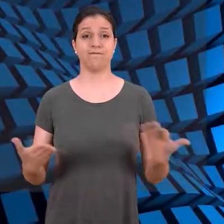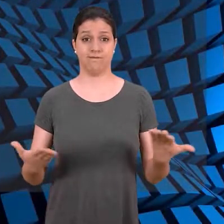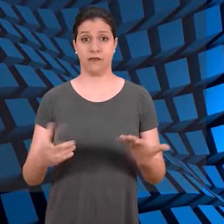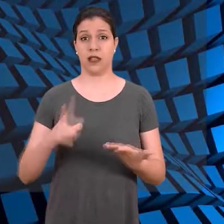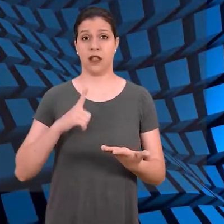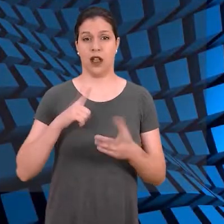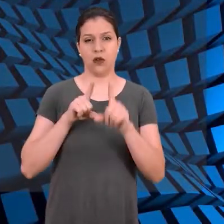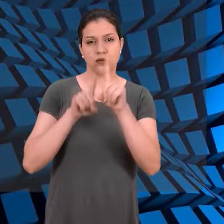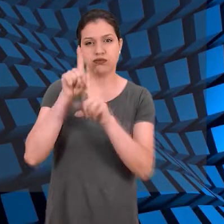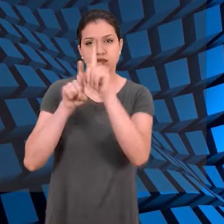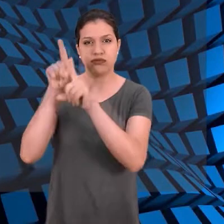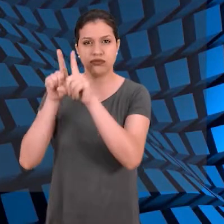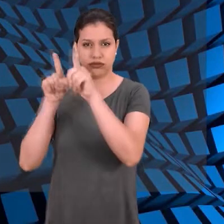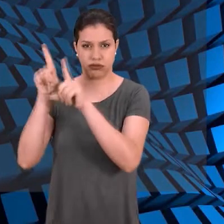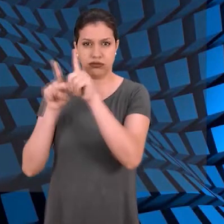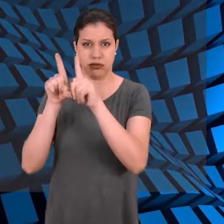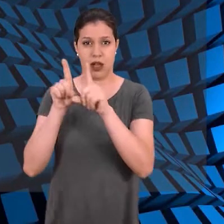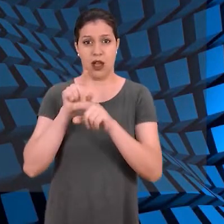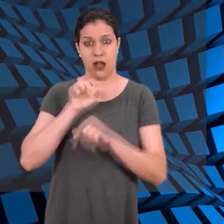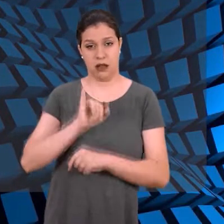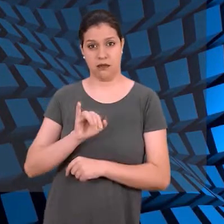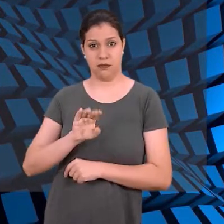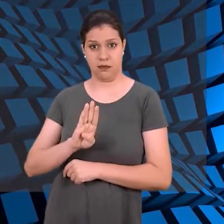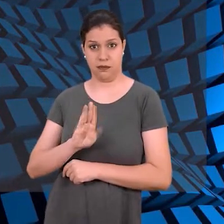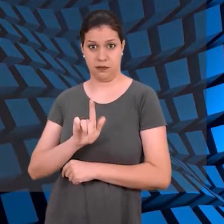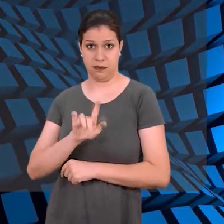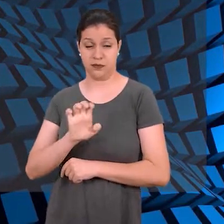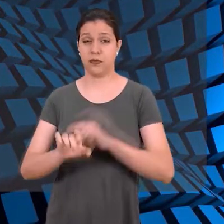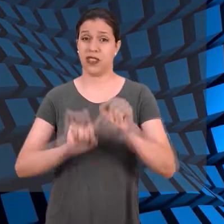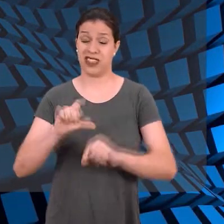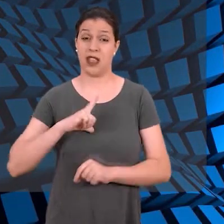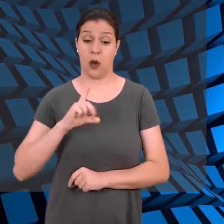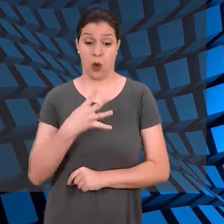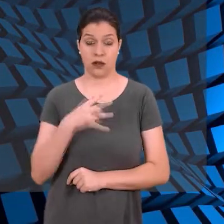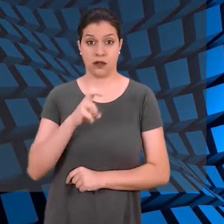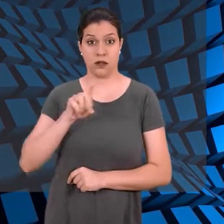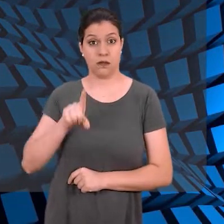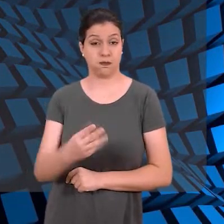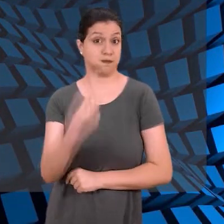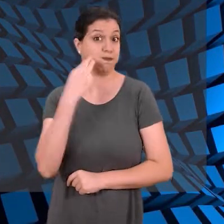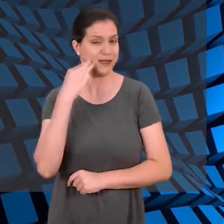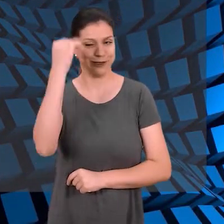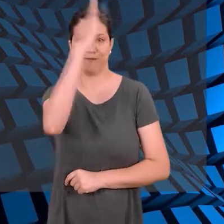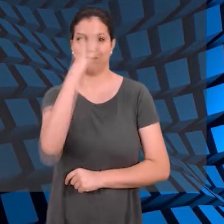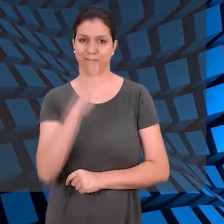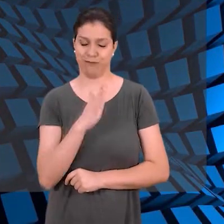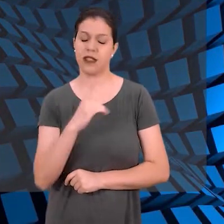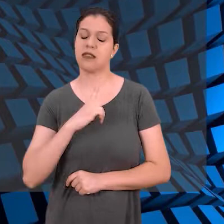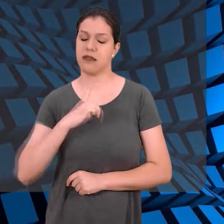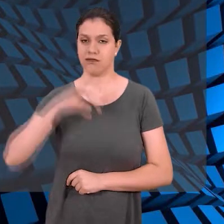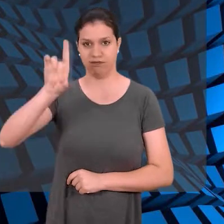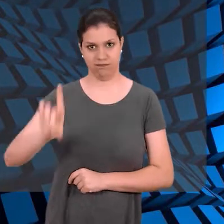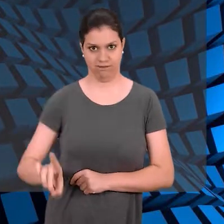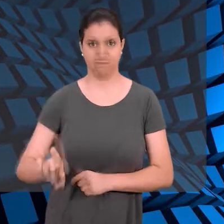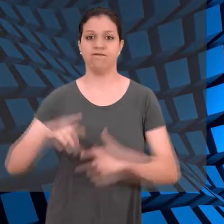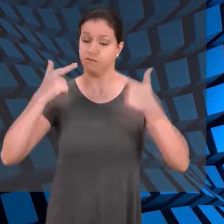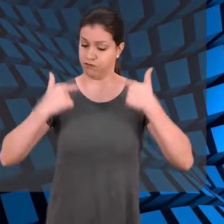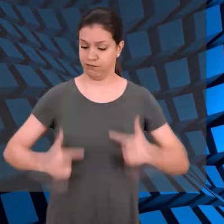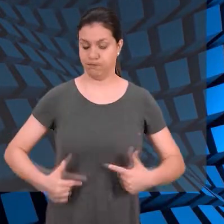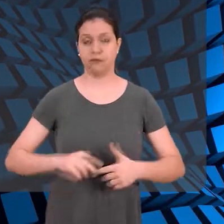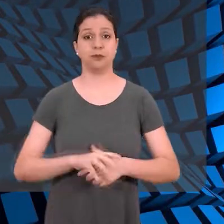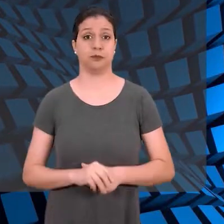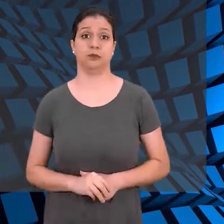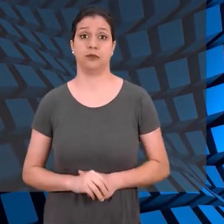De acordo com o último censo demográfico do IBGE, 45 milhões de brasileiros sofrem algum tipo de